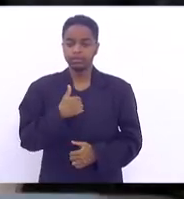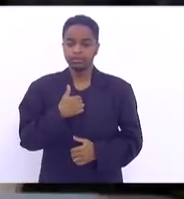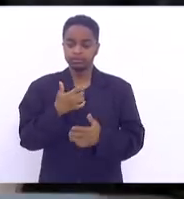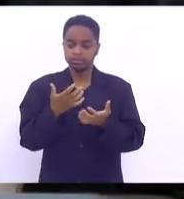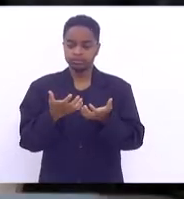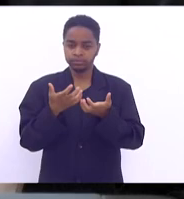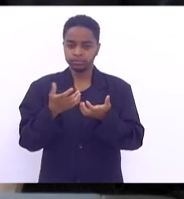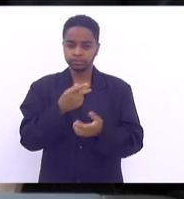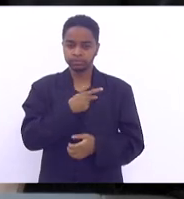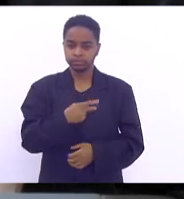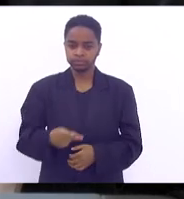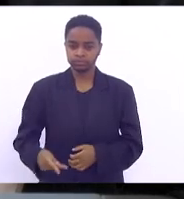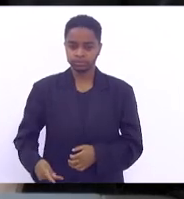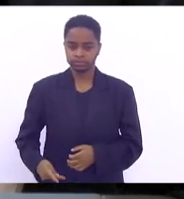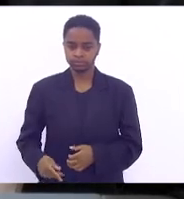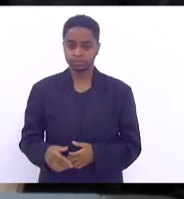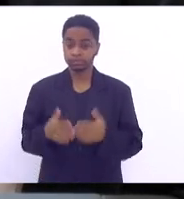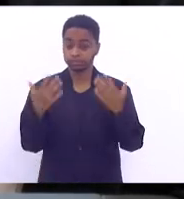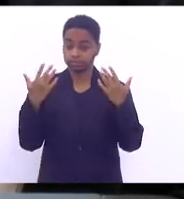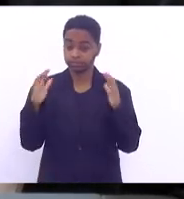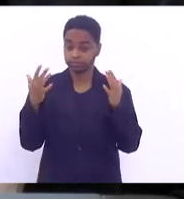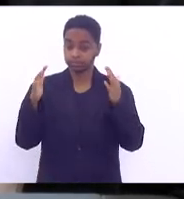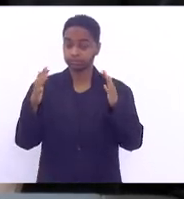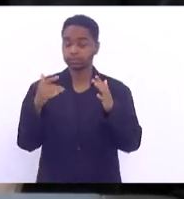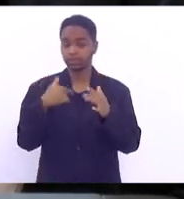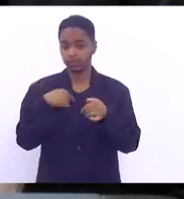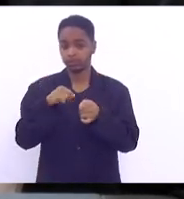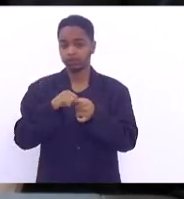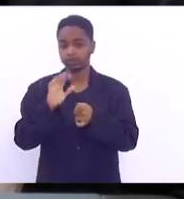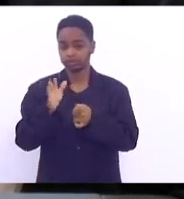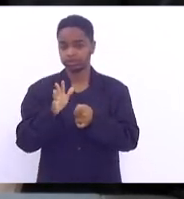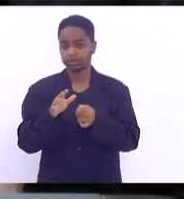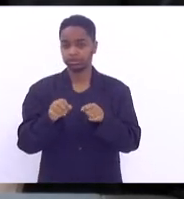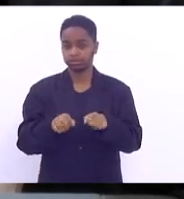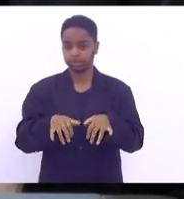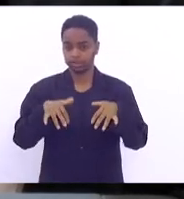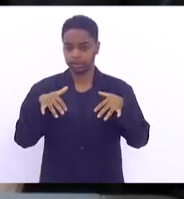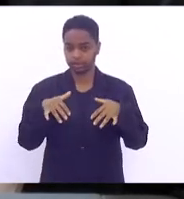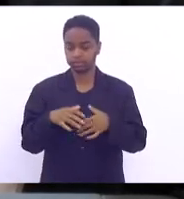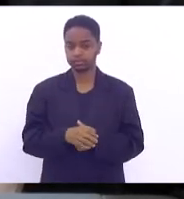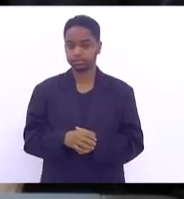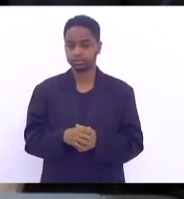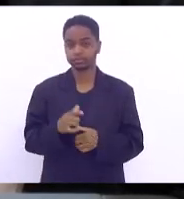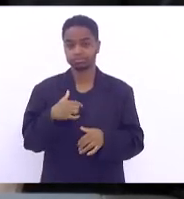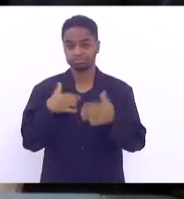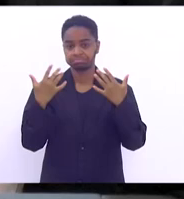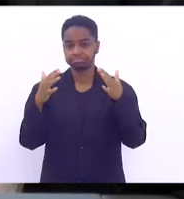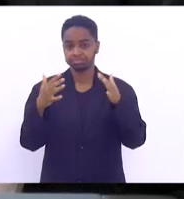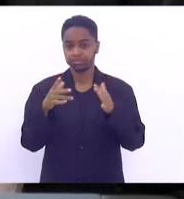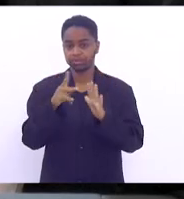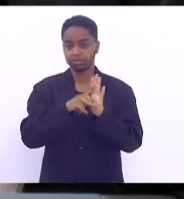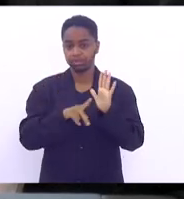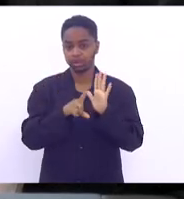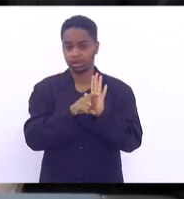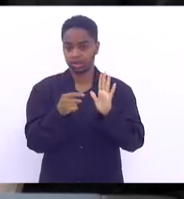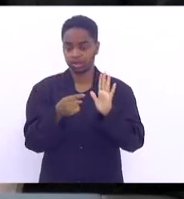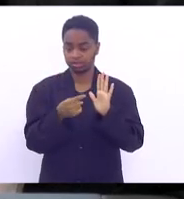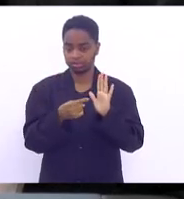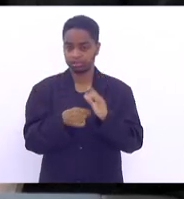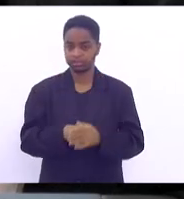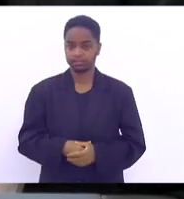presidente, elogiar, eu fiz em plenário, o presente projeto de lei, que